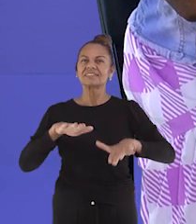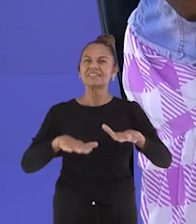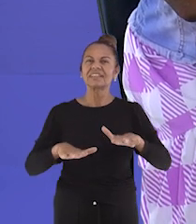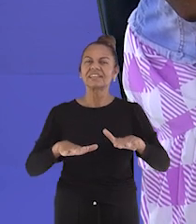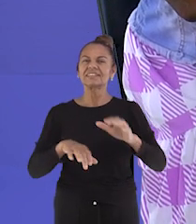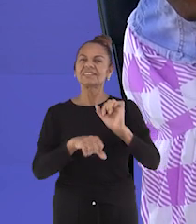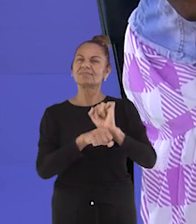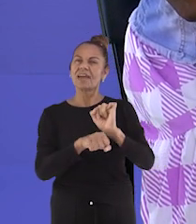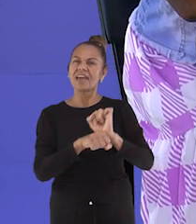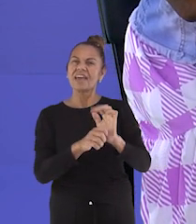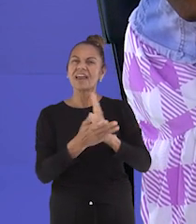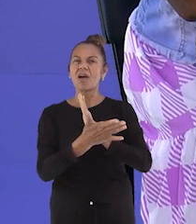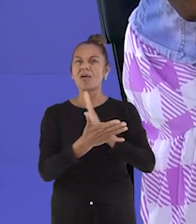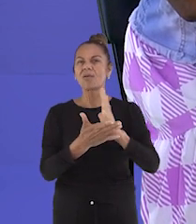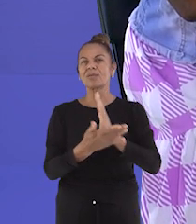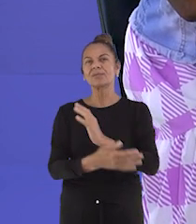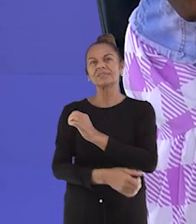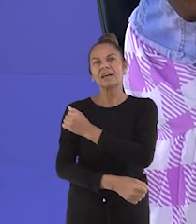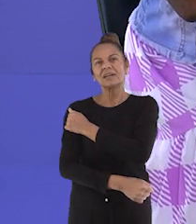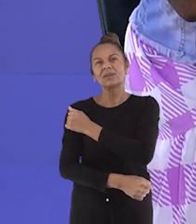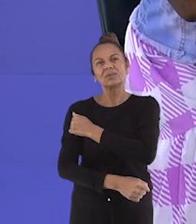eles tomavam ônibus, né?